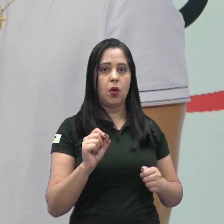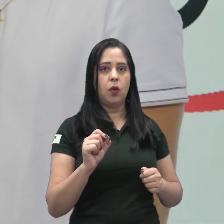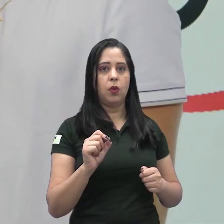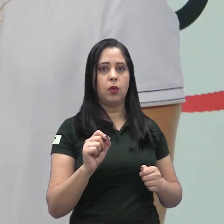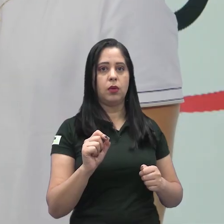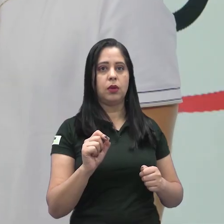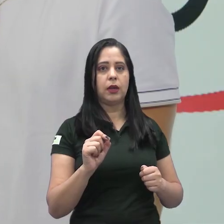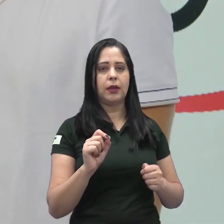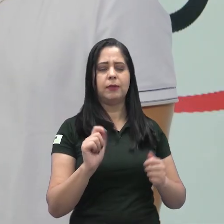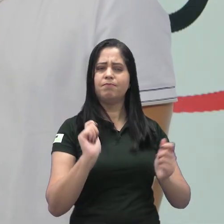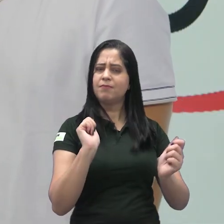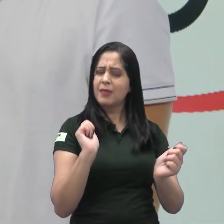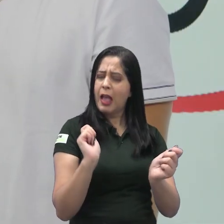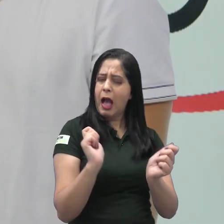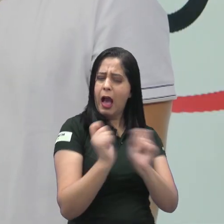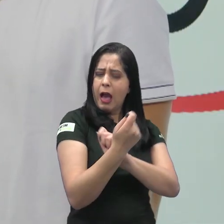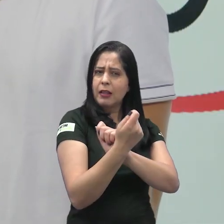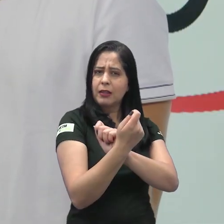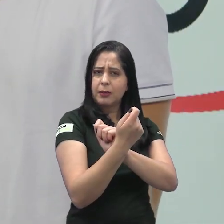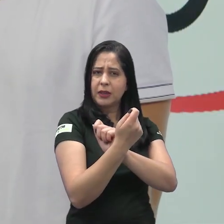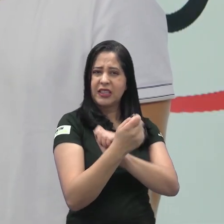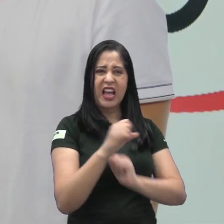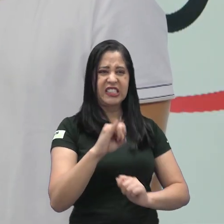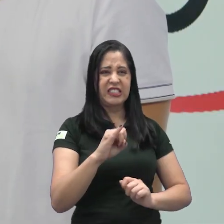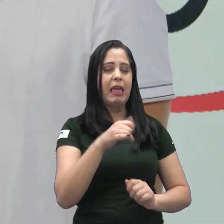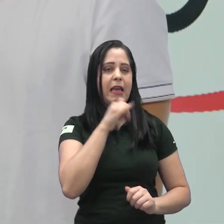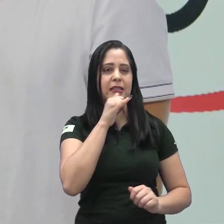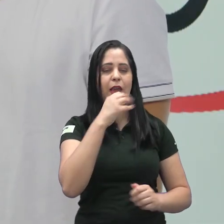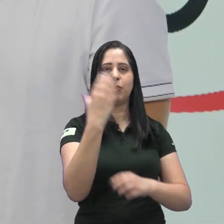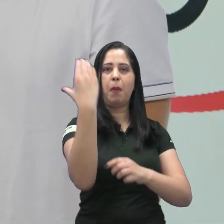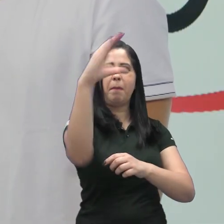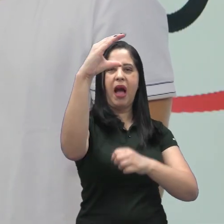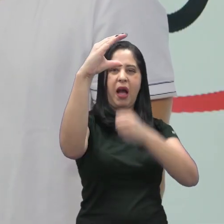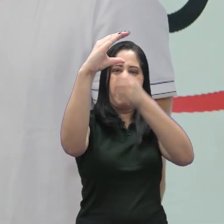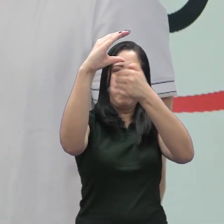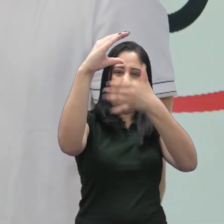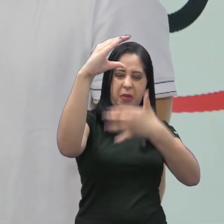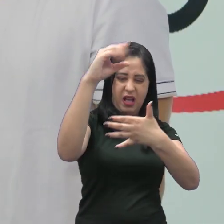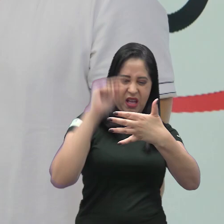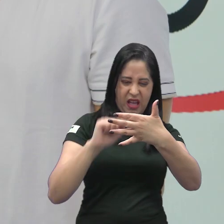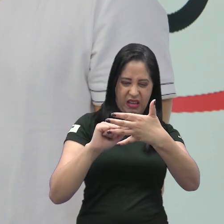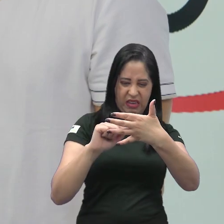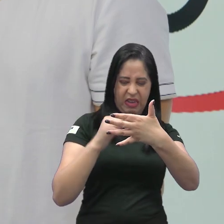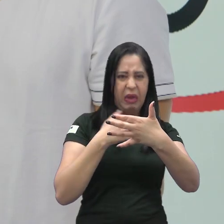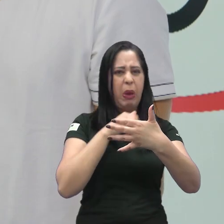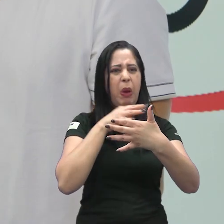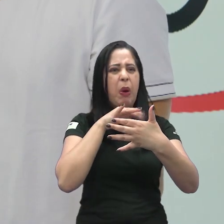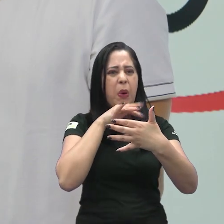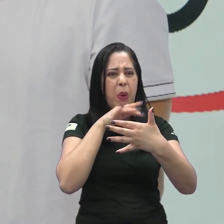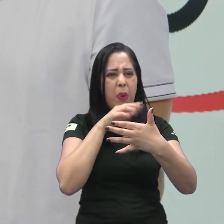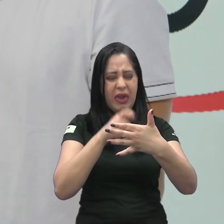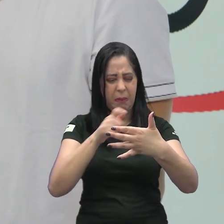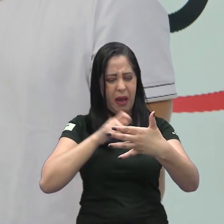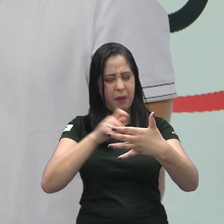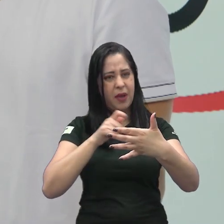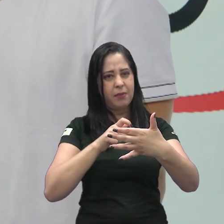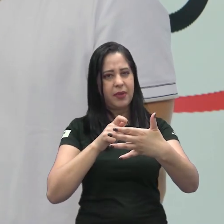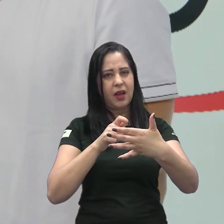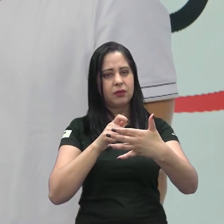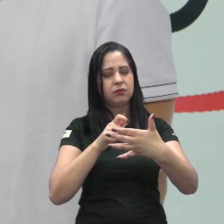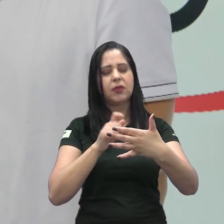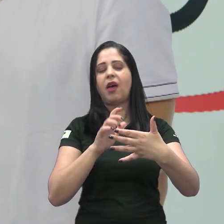Então, vira aquele comentário chato lá. O que eu posso melhorar? Se ele for agregador, claro.